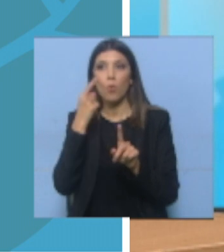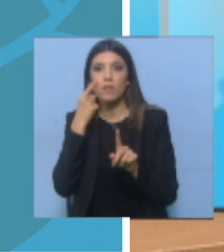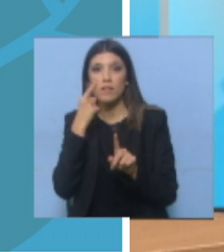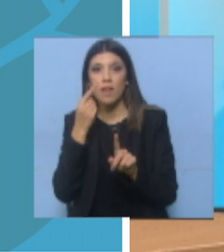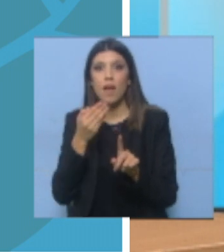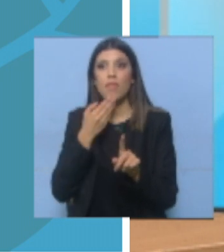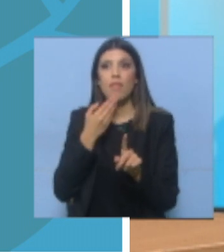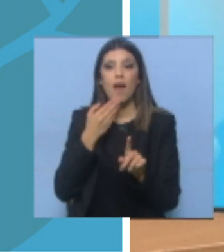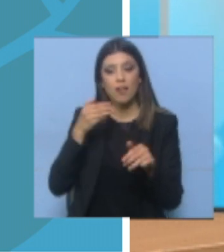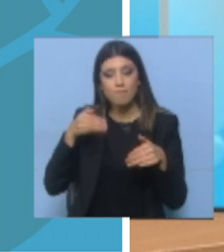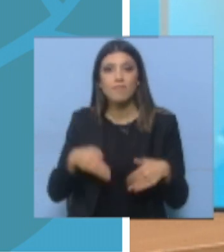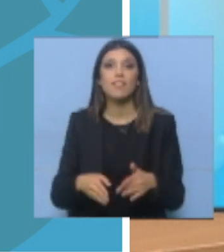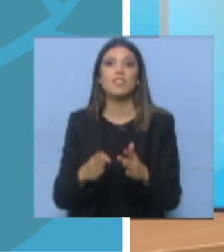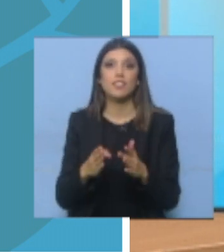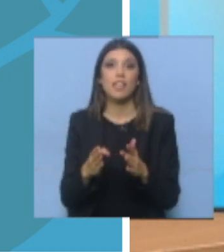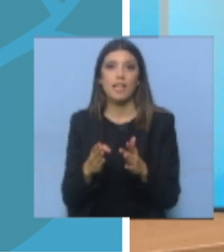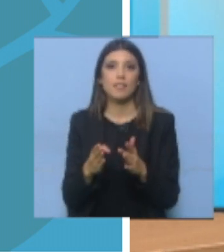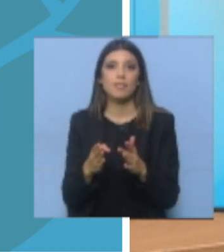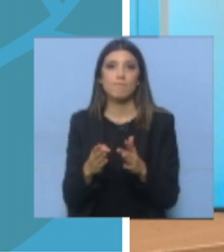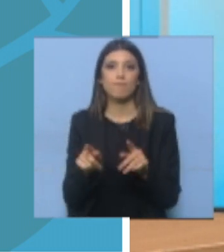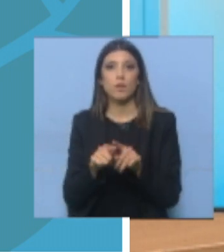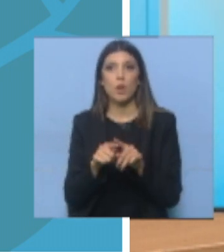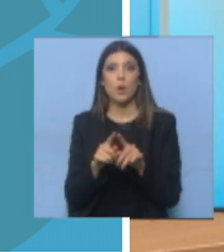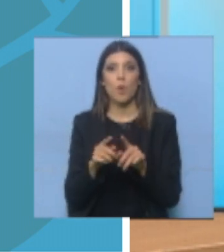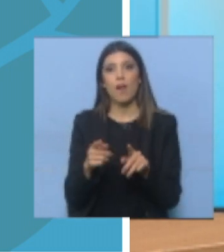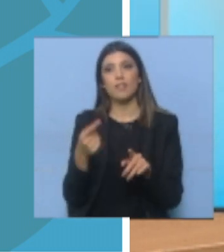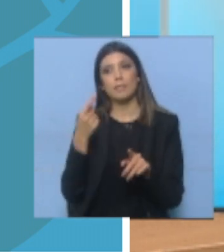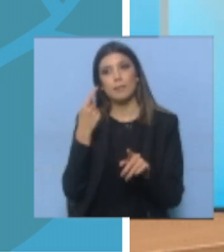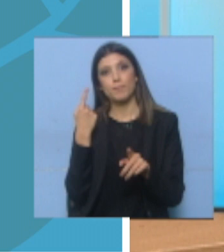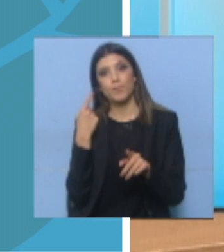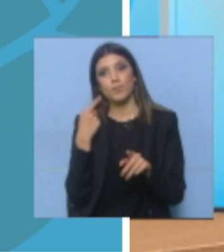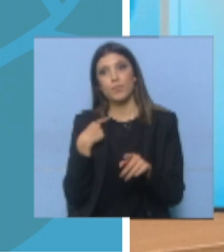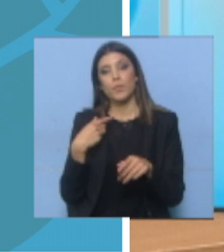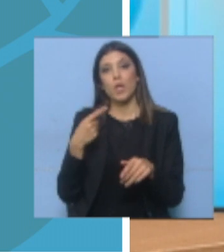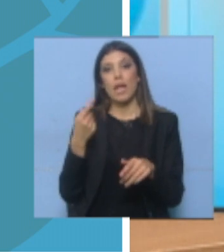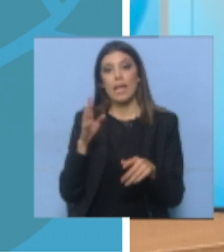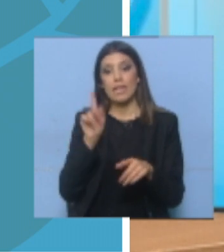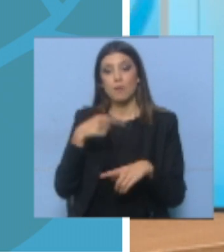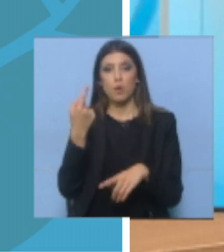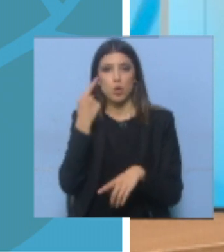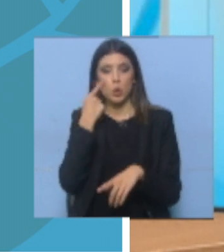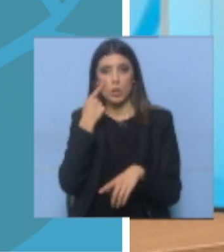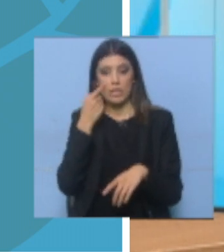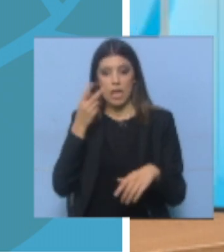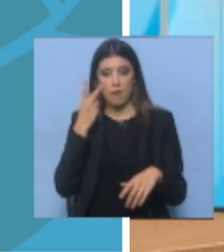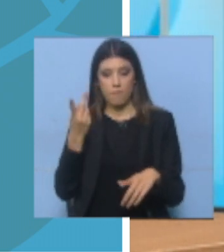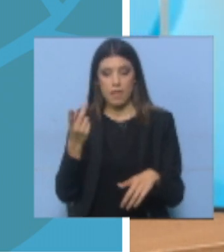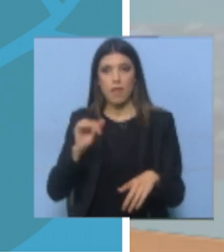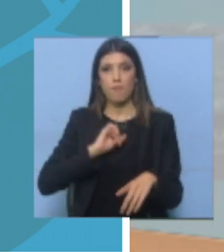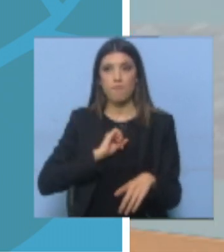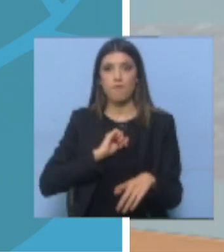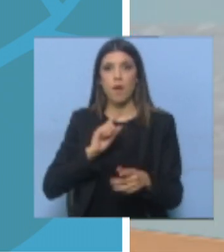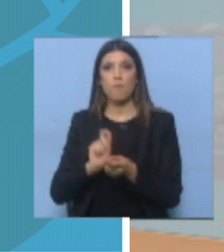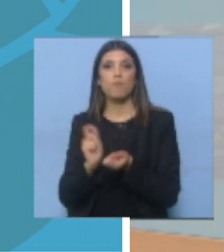nós quando dizemos, depois de conhecer a minha vida, mudou. Isto é, este reconhecer aqui não é uma questão,